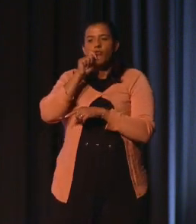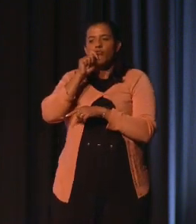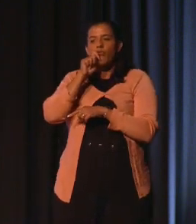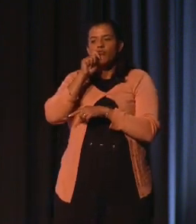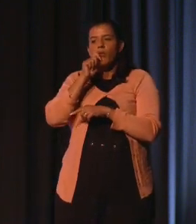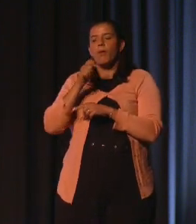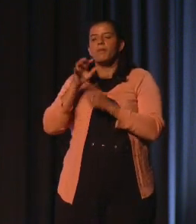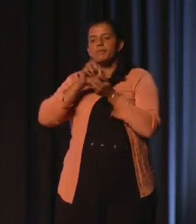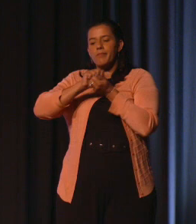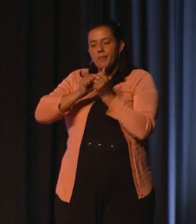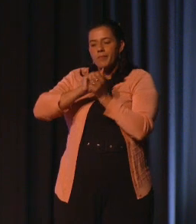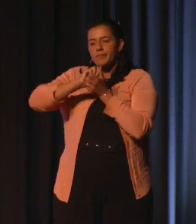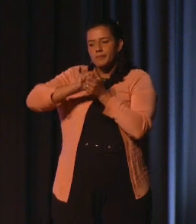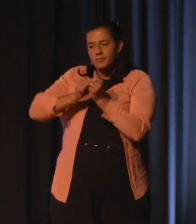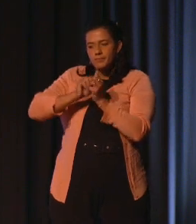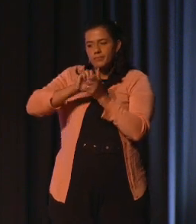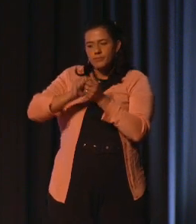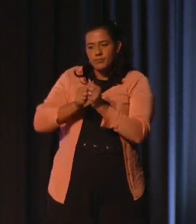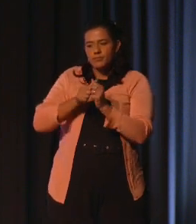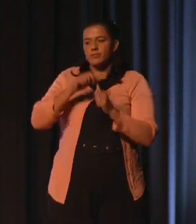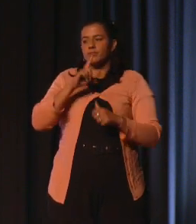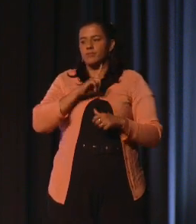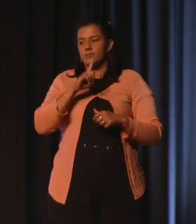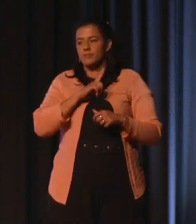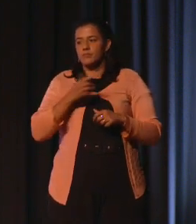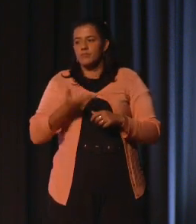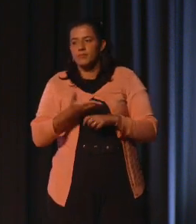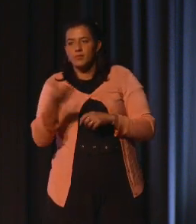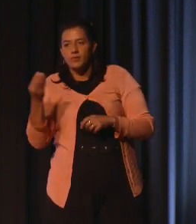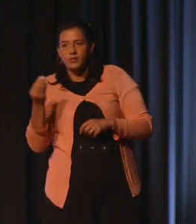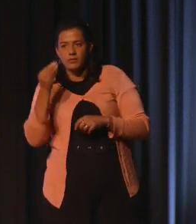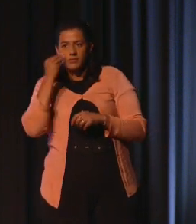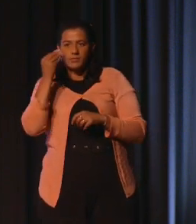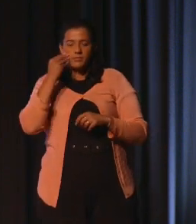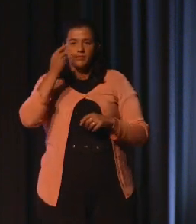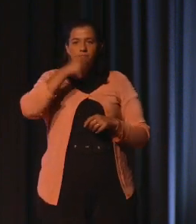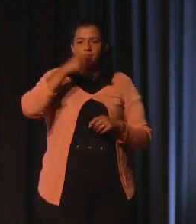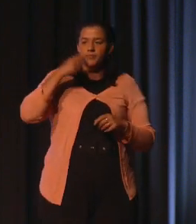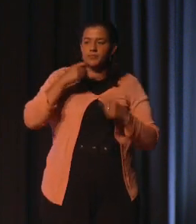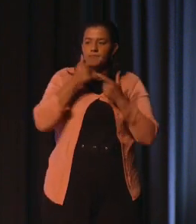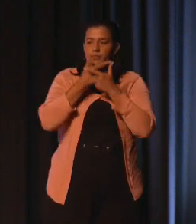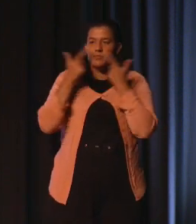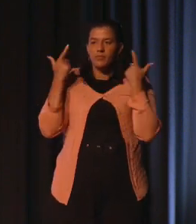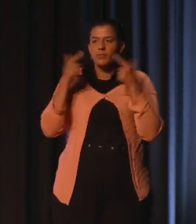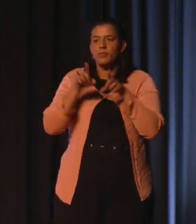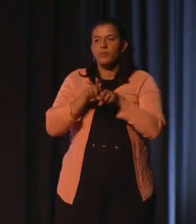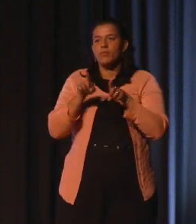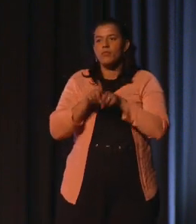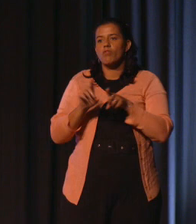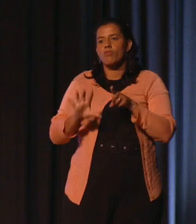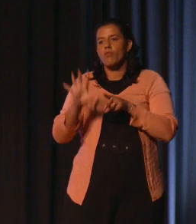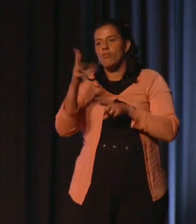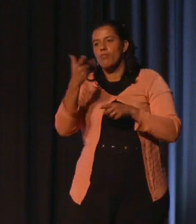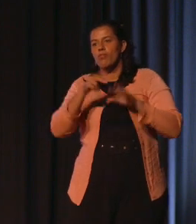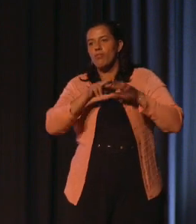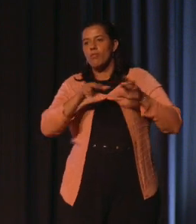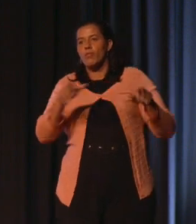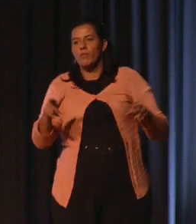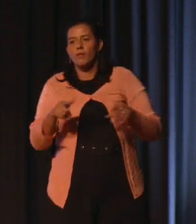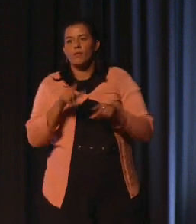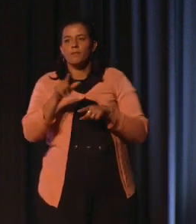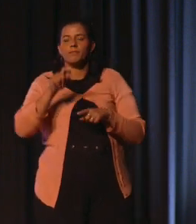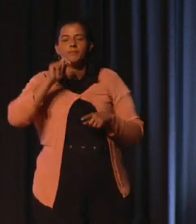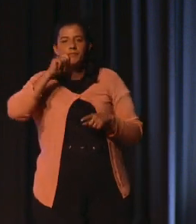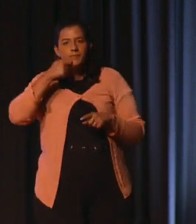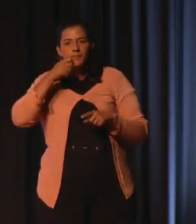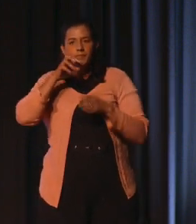aquilo, mastigando, aquilo estimula a mastigação, provoca uma higiene, mas não provoca cárie dentária, porque a